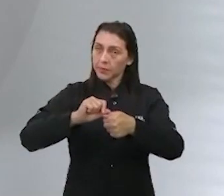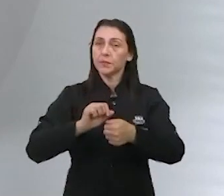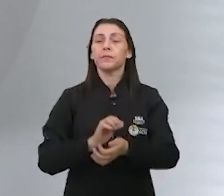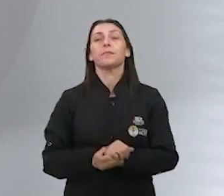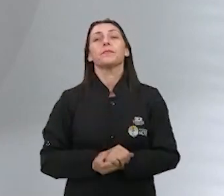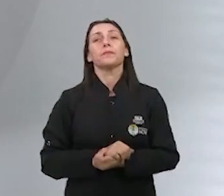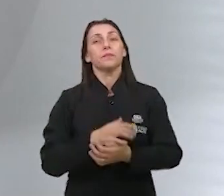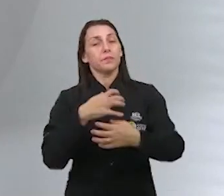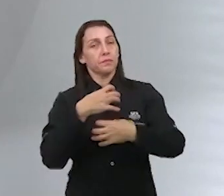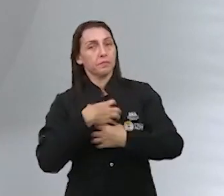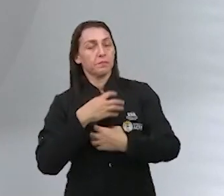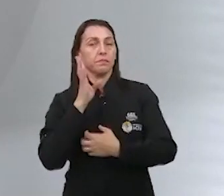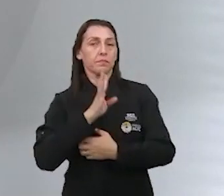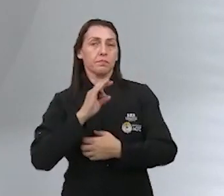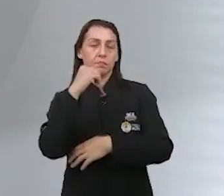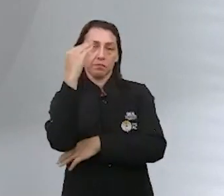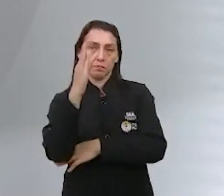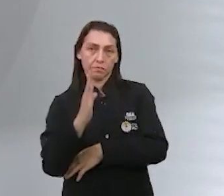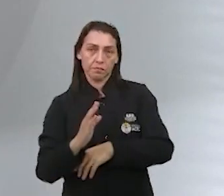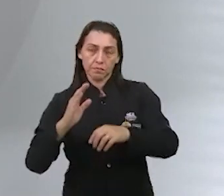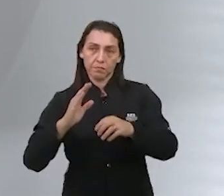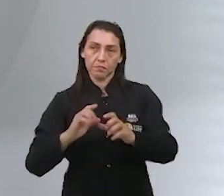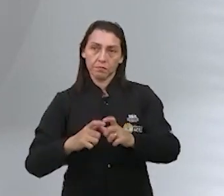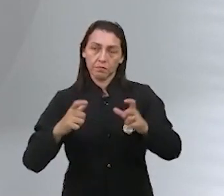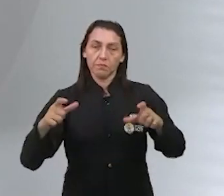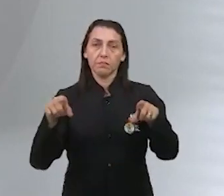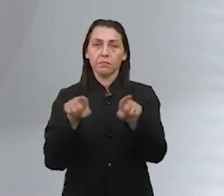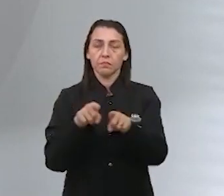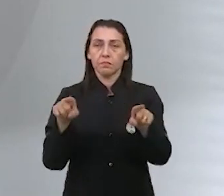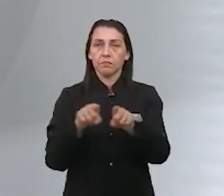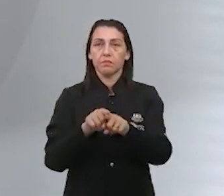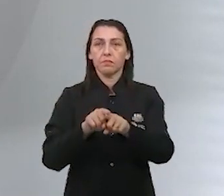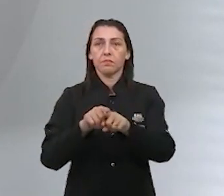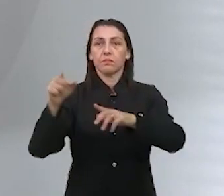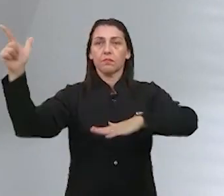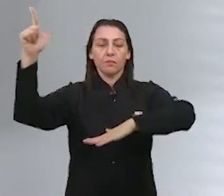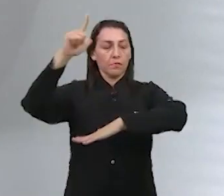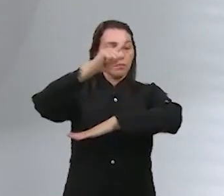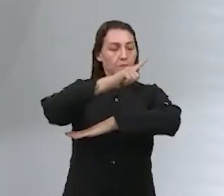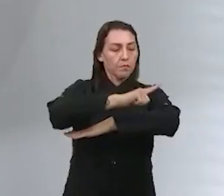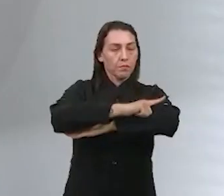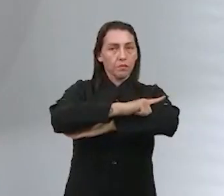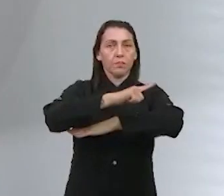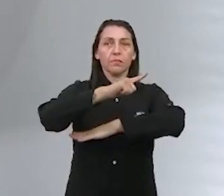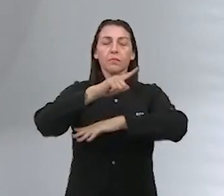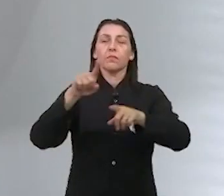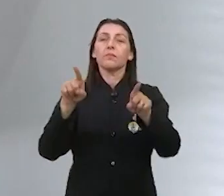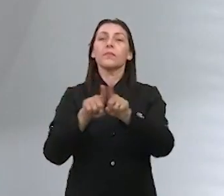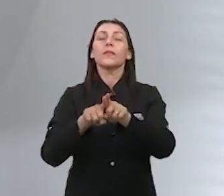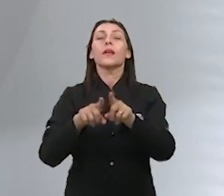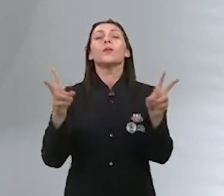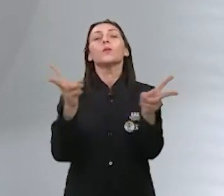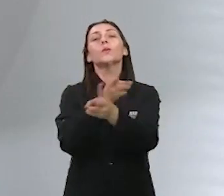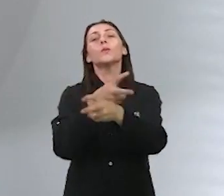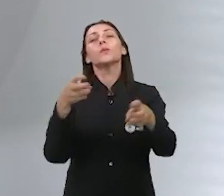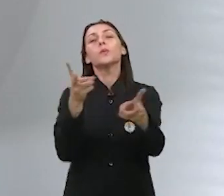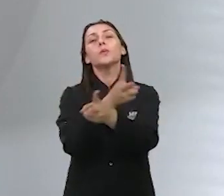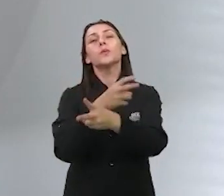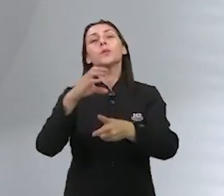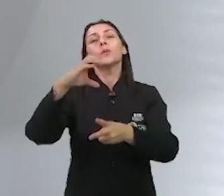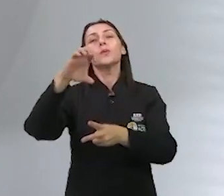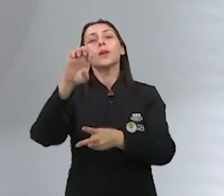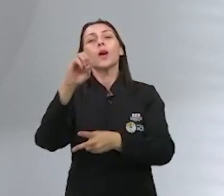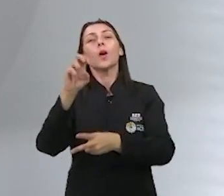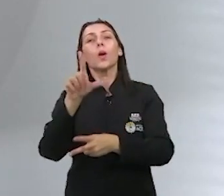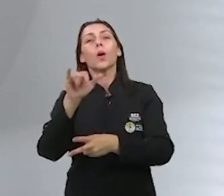é uma forma bem legal e no Brasil vem crescendo muito a ideia das placas fotovoltaicas. Energia eólica, temos um litoral fantástico